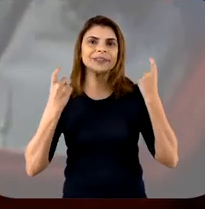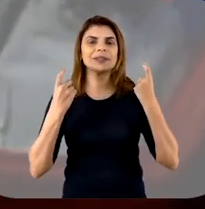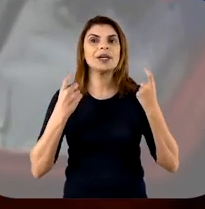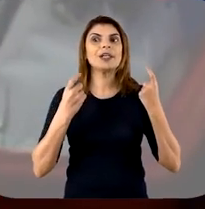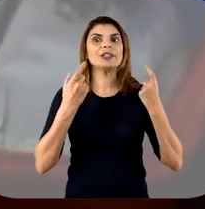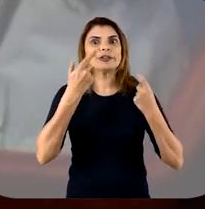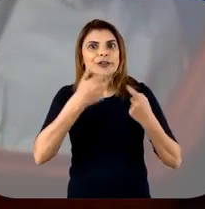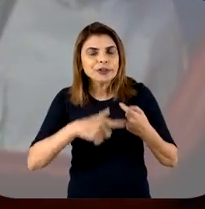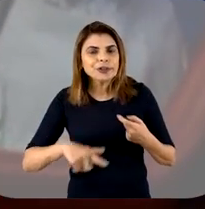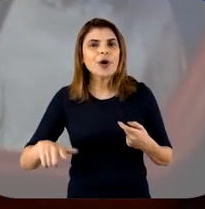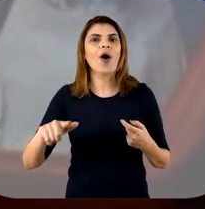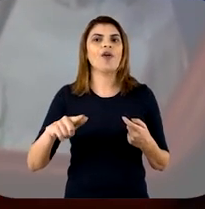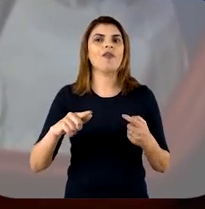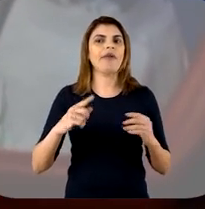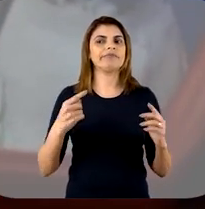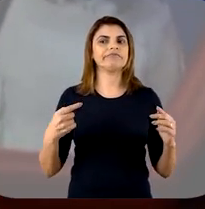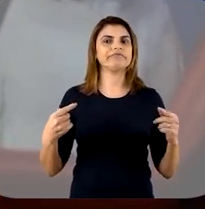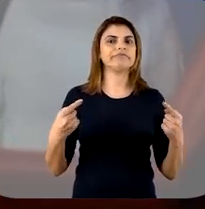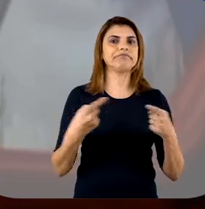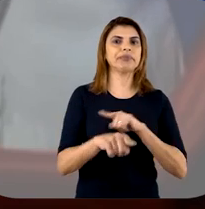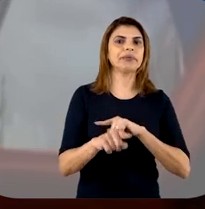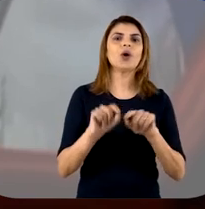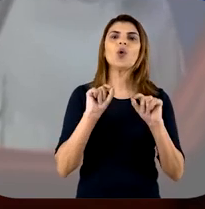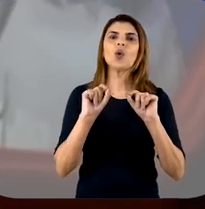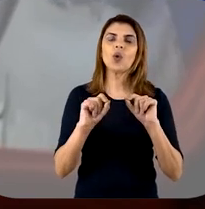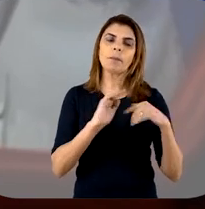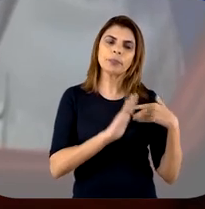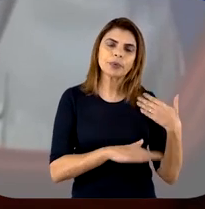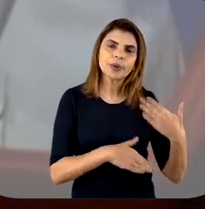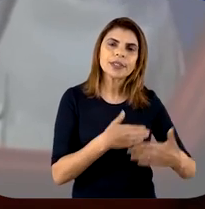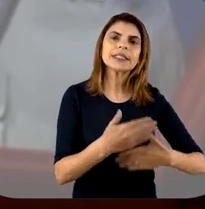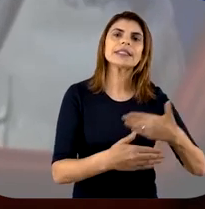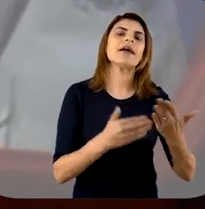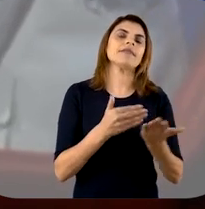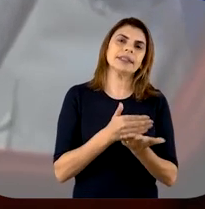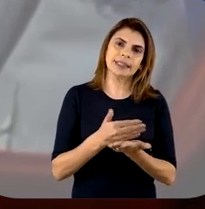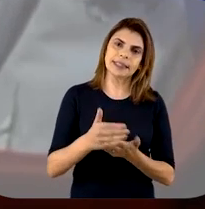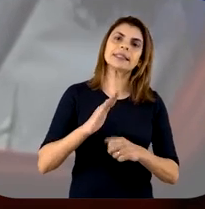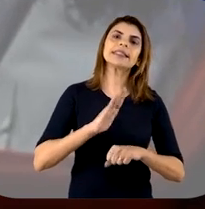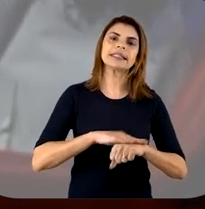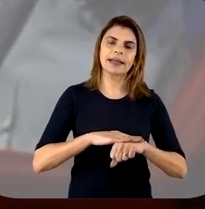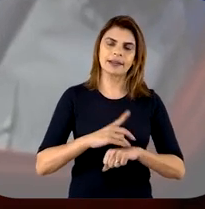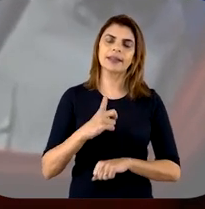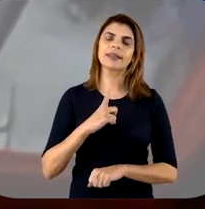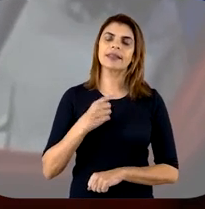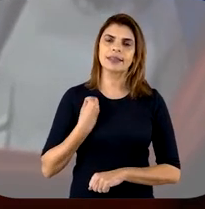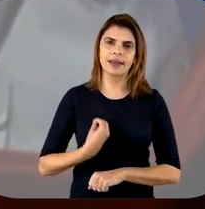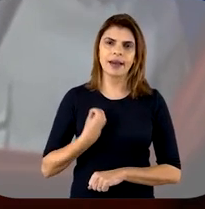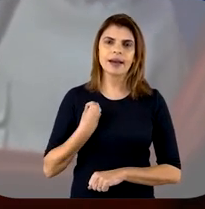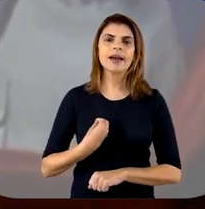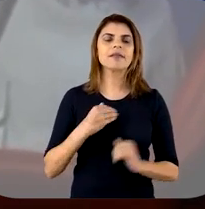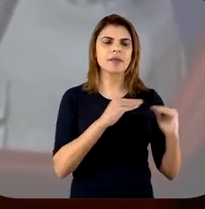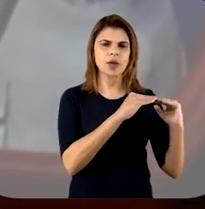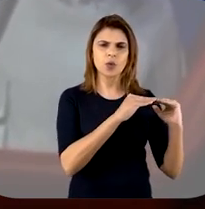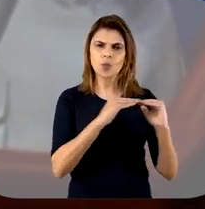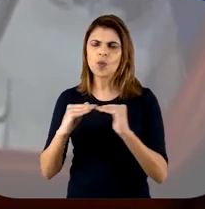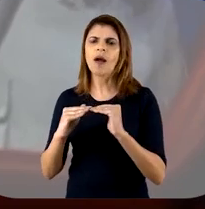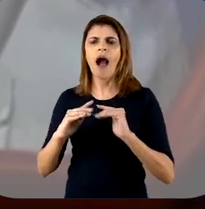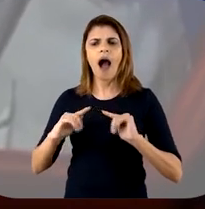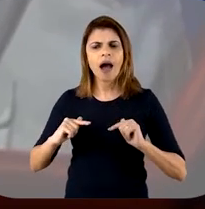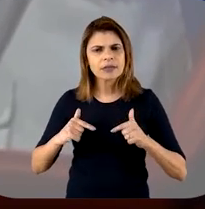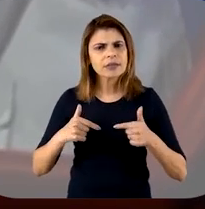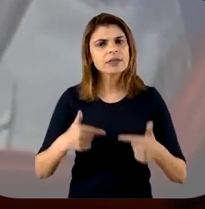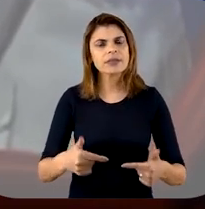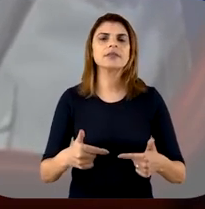uma inequidade, e sim mais um processo, uma iniciativa para que a gente tenha equidade de ações